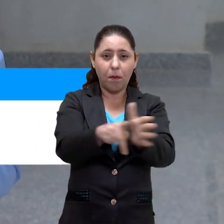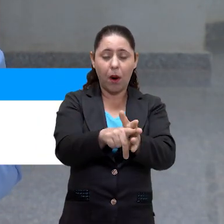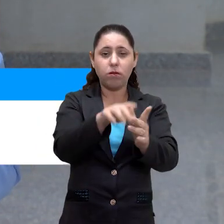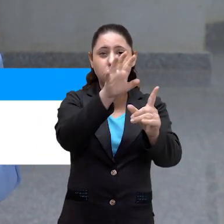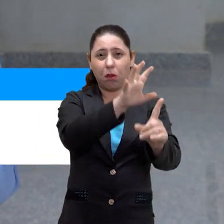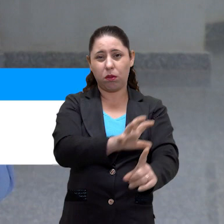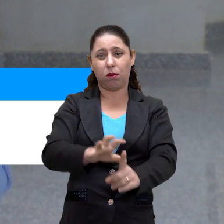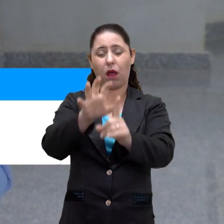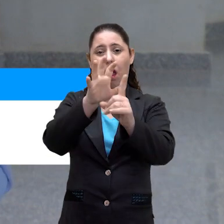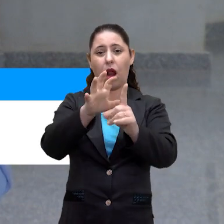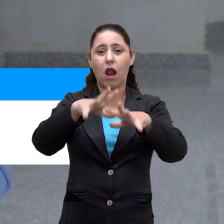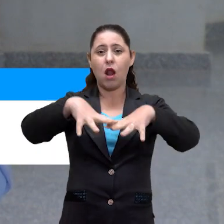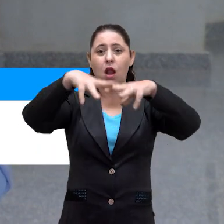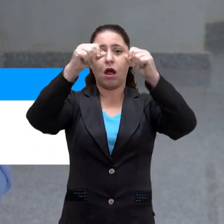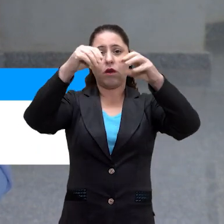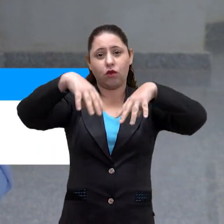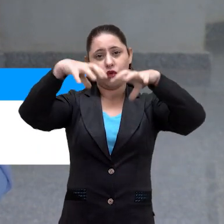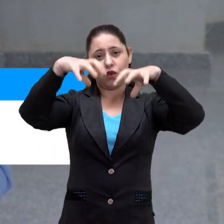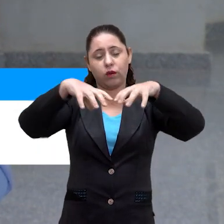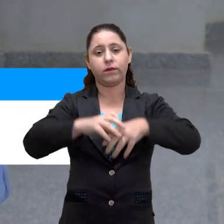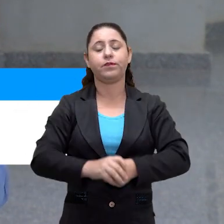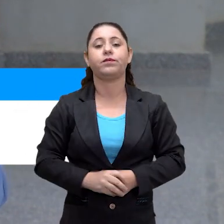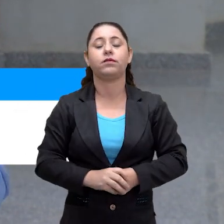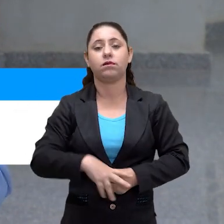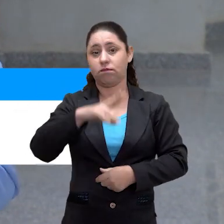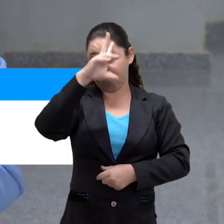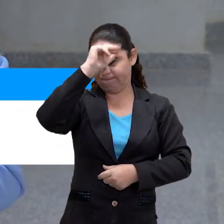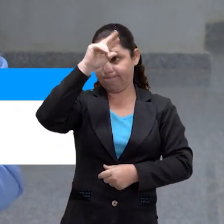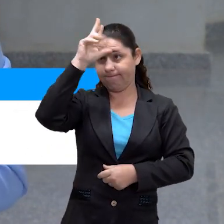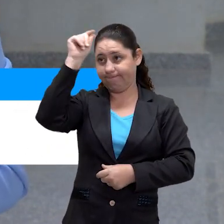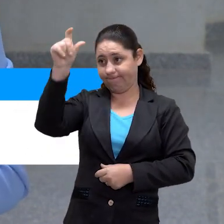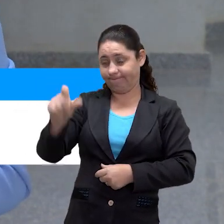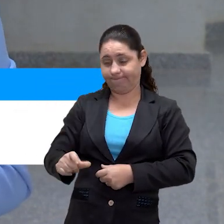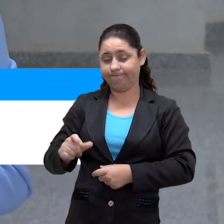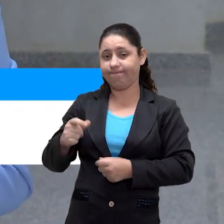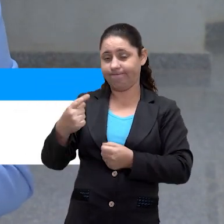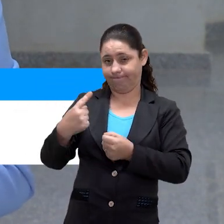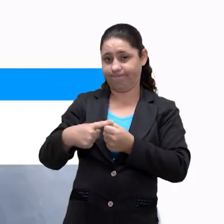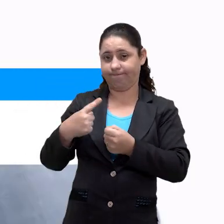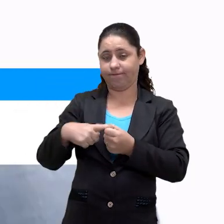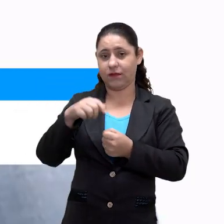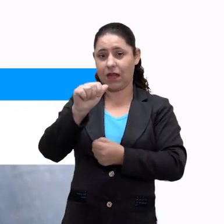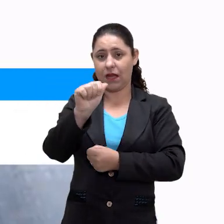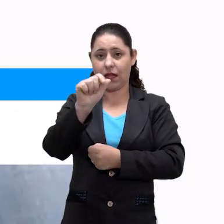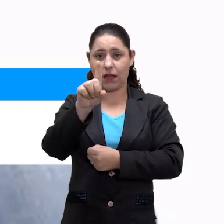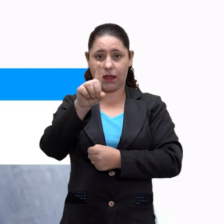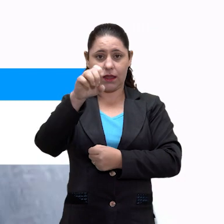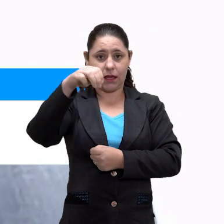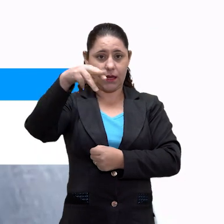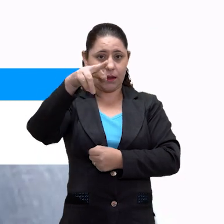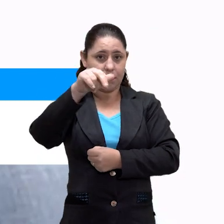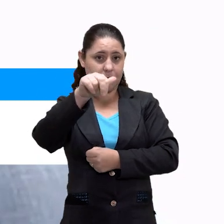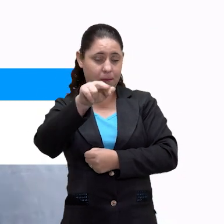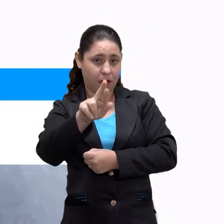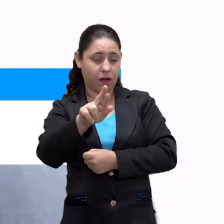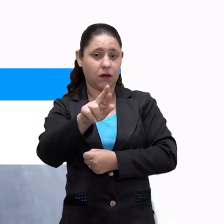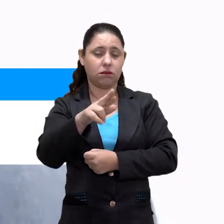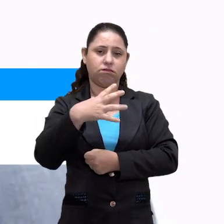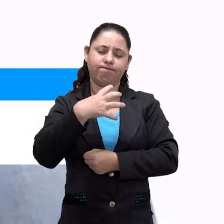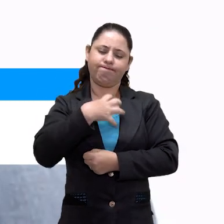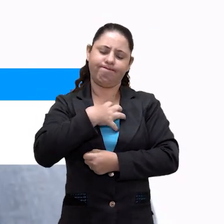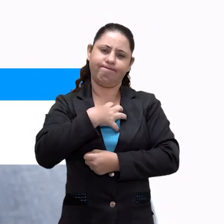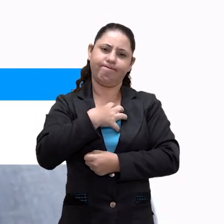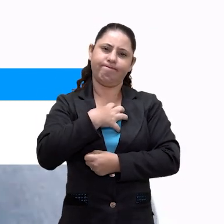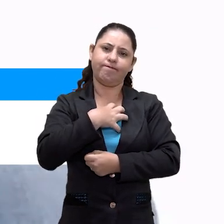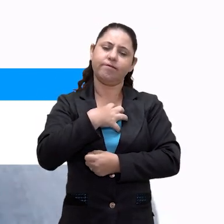em razão de emergência em áreas do município afetadas por estiagem. O prefeito municipal de Laguna Carapã,